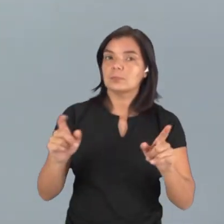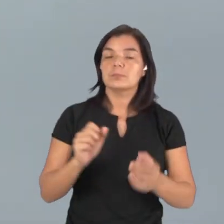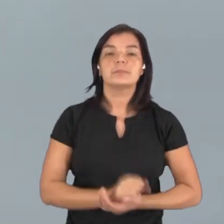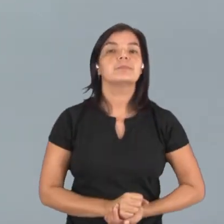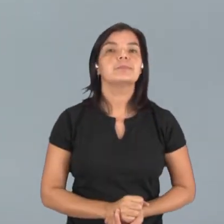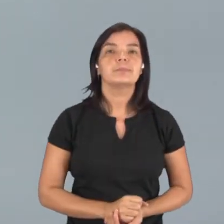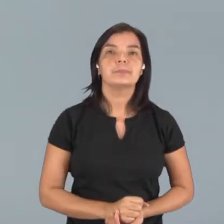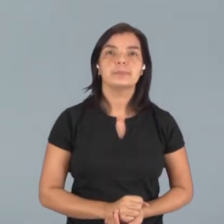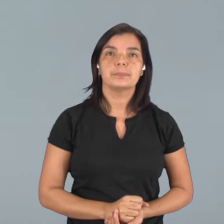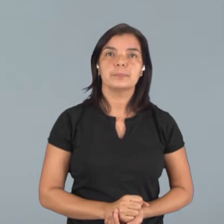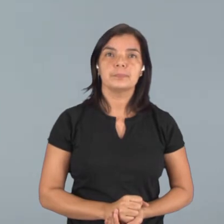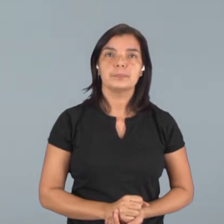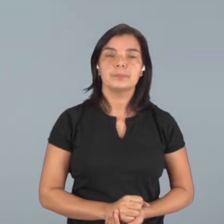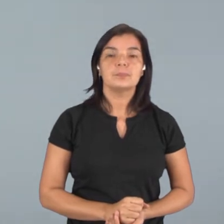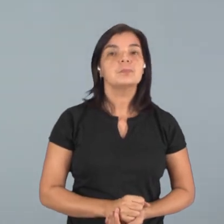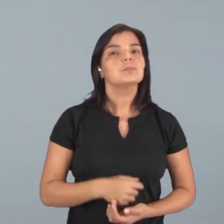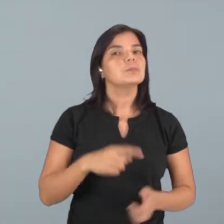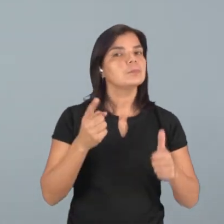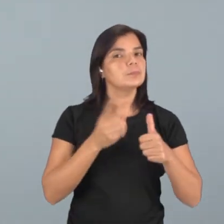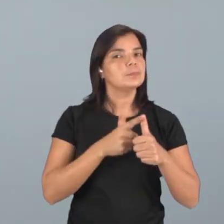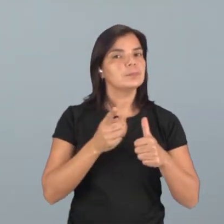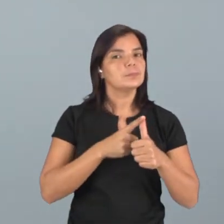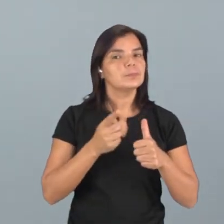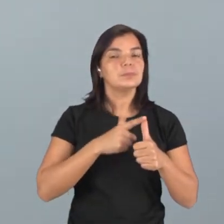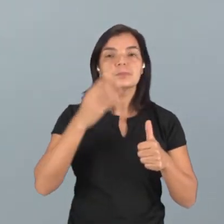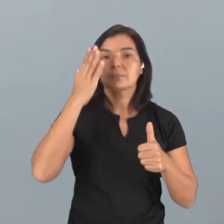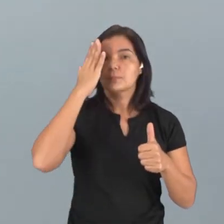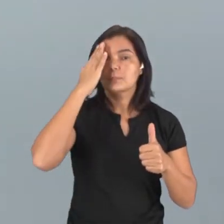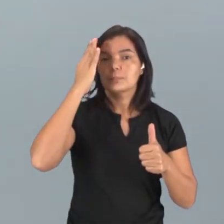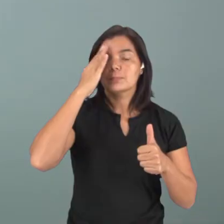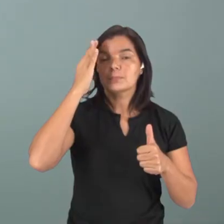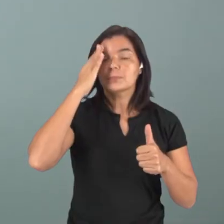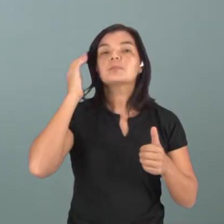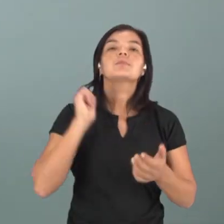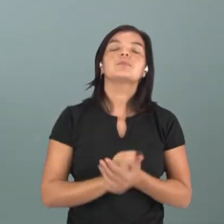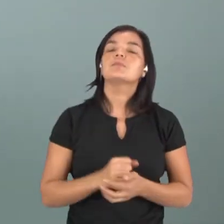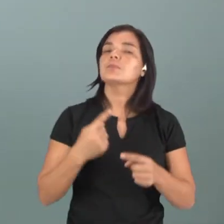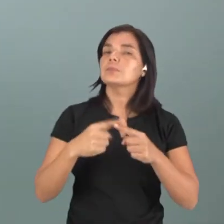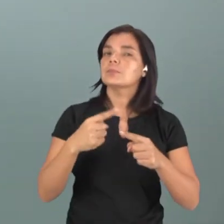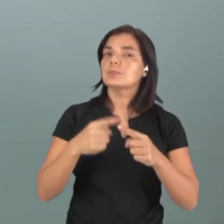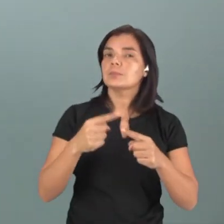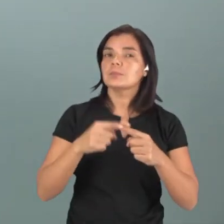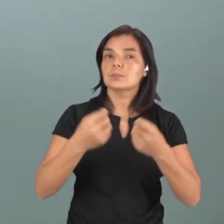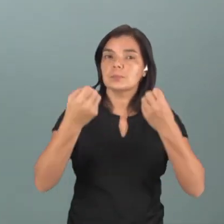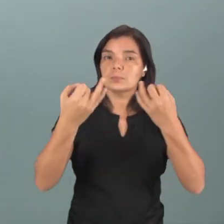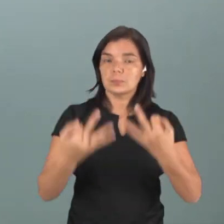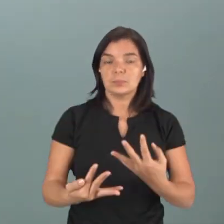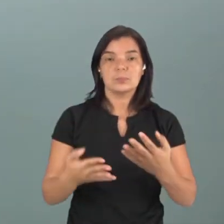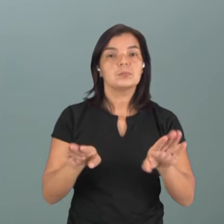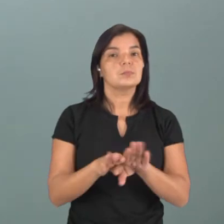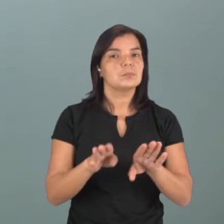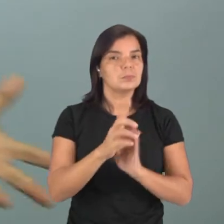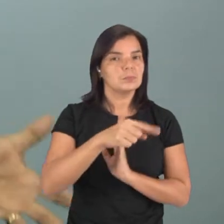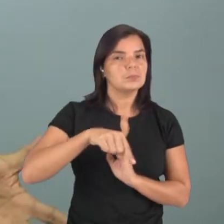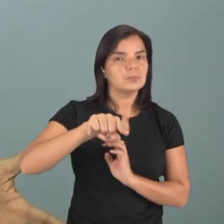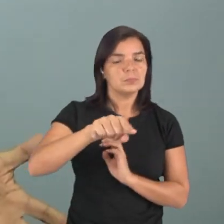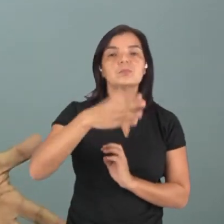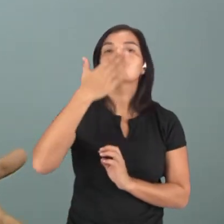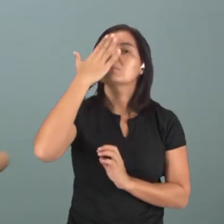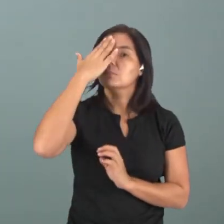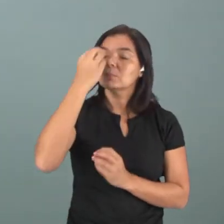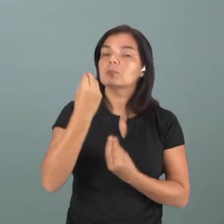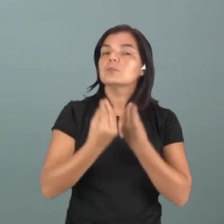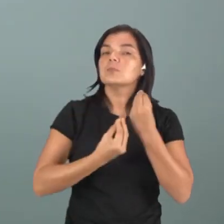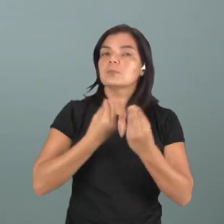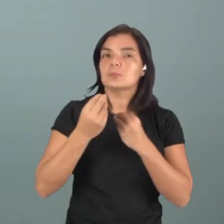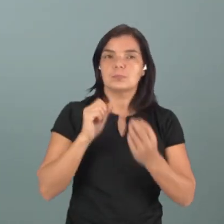diferente. Mas primeiro vamos entender essas unidades de medida, porque quando eu for falar sobre elas, você tem que saber do que